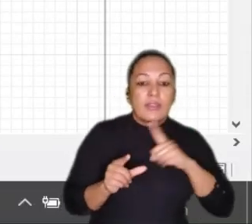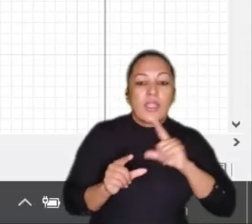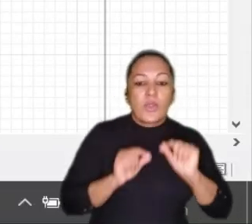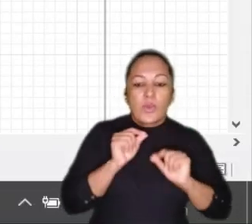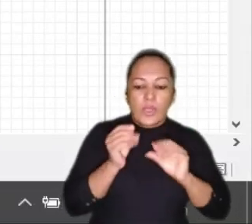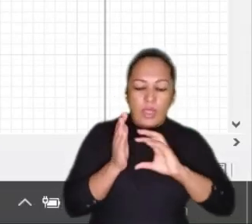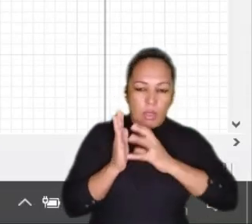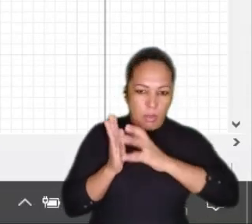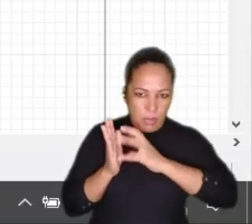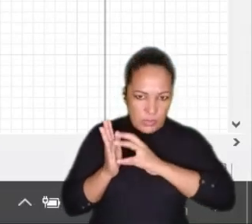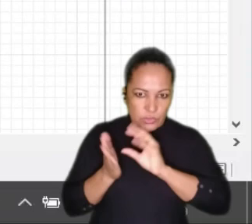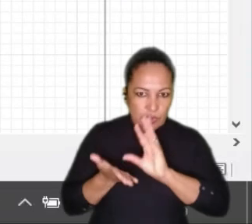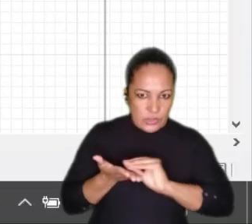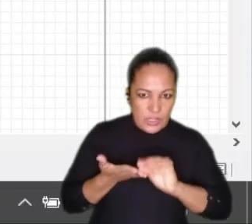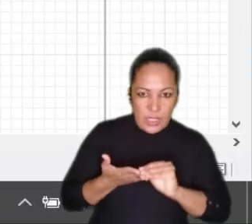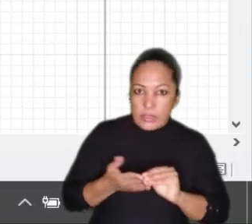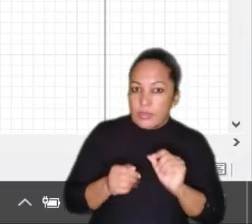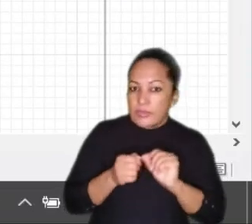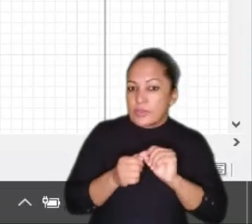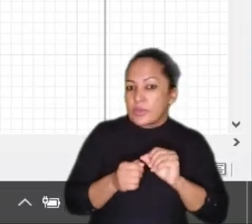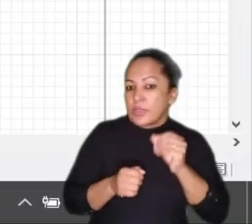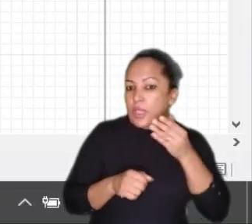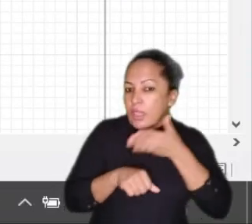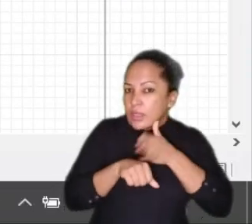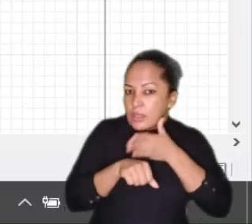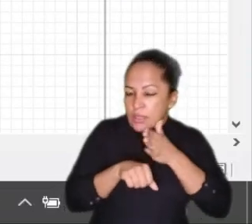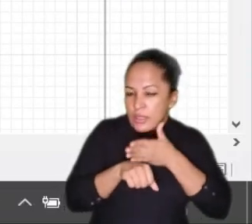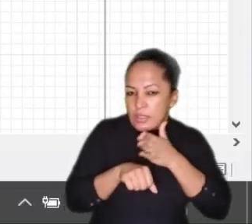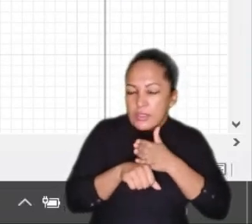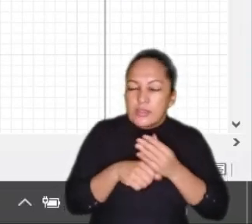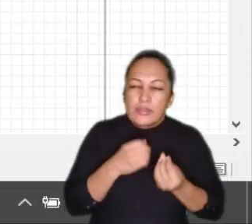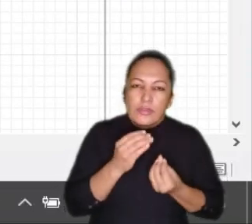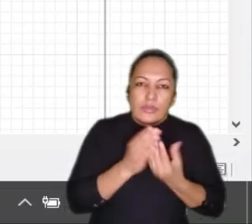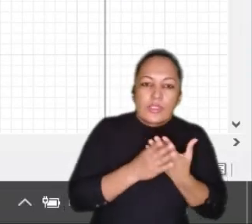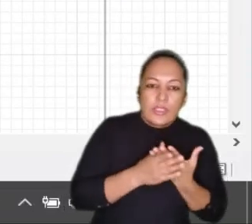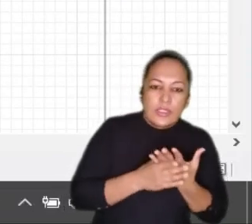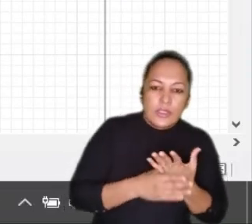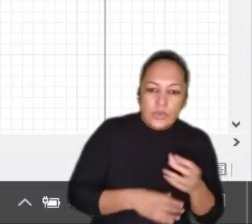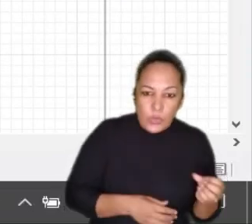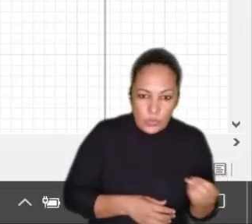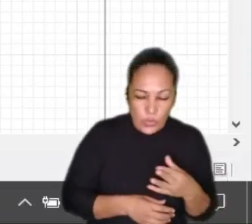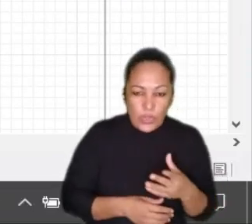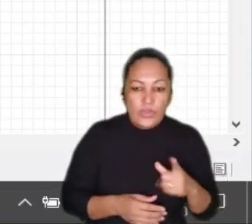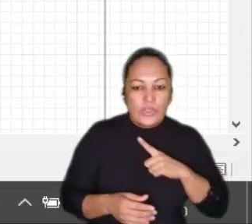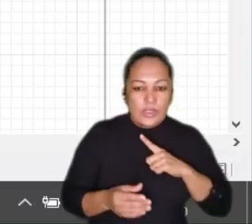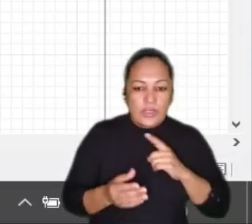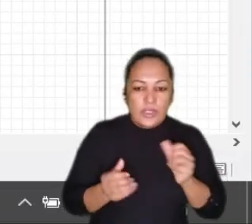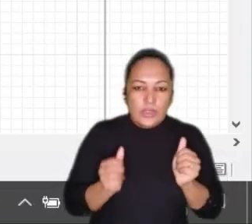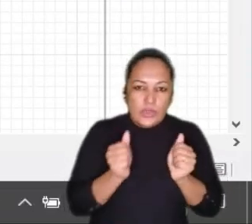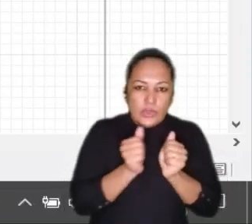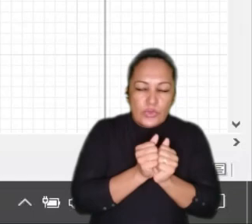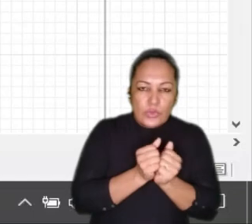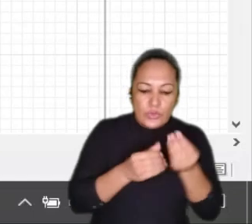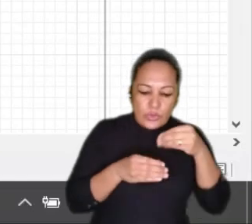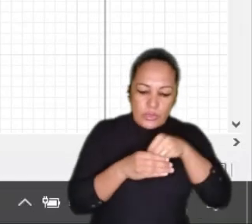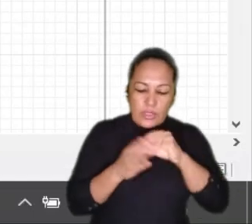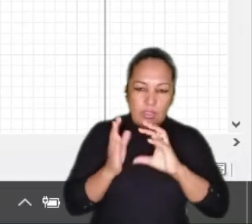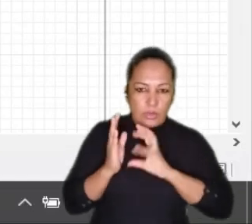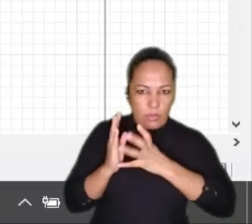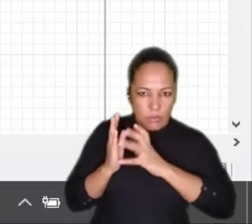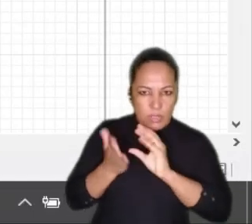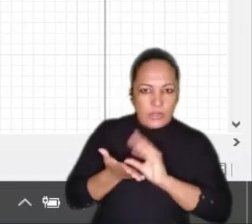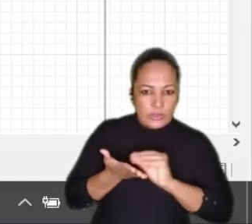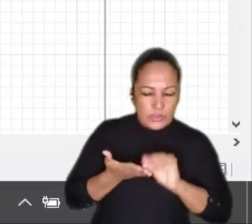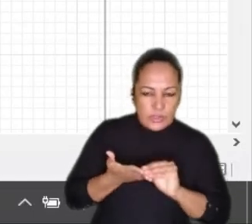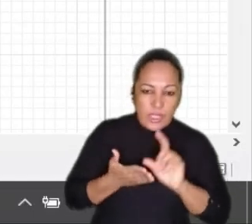de dados teste para mim. Então, um banco de dados de teste. Então, quando eu vou criando esse modelo, ele já vai criando um bancozinho de